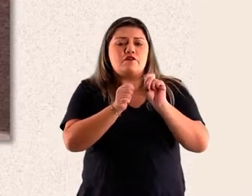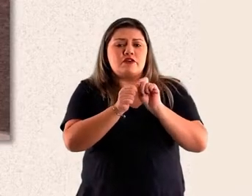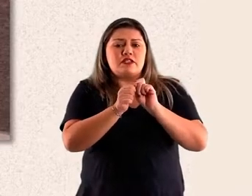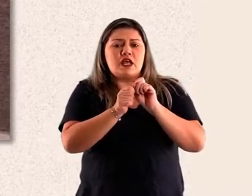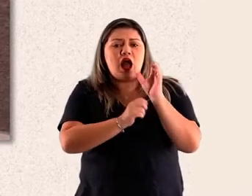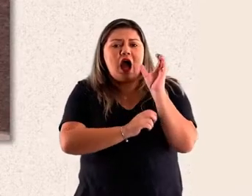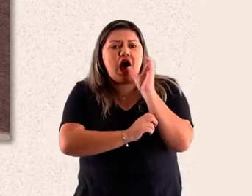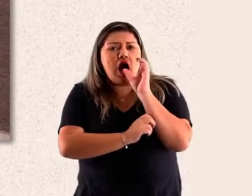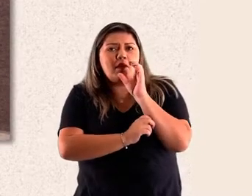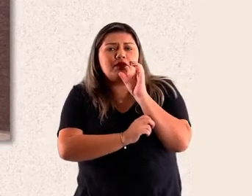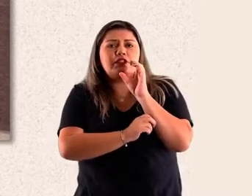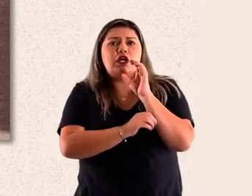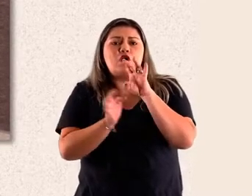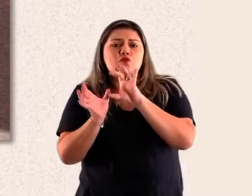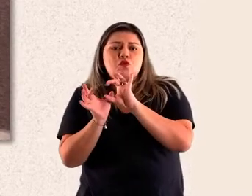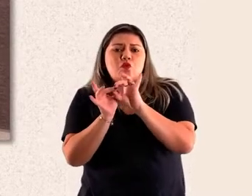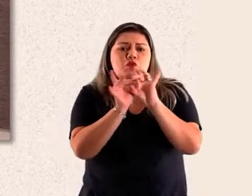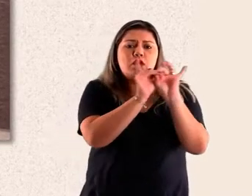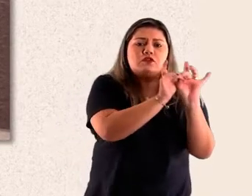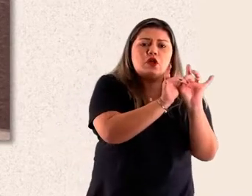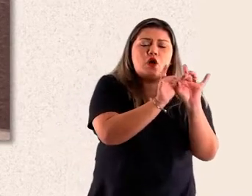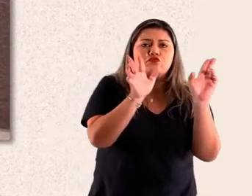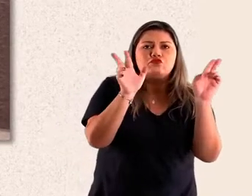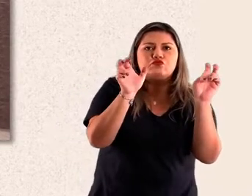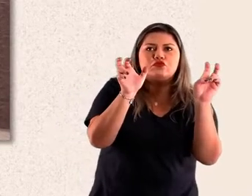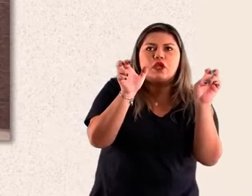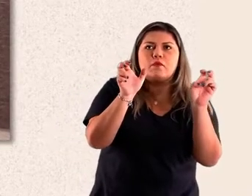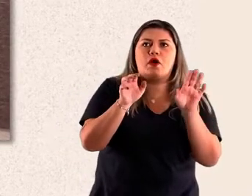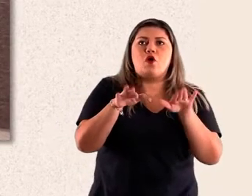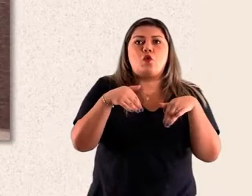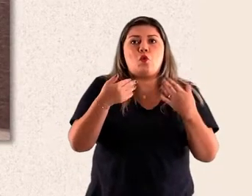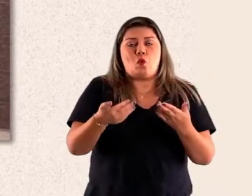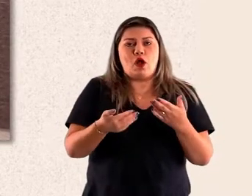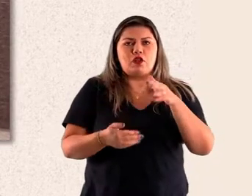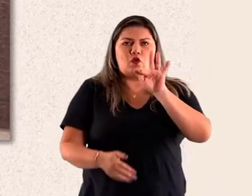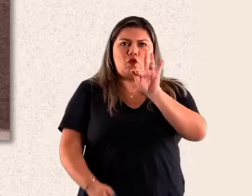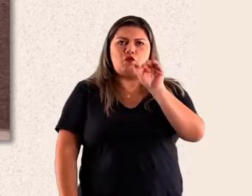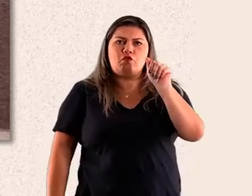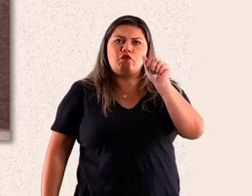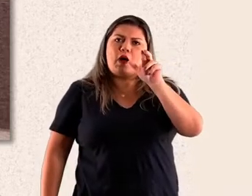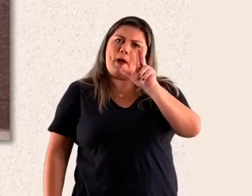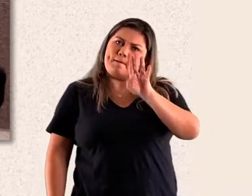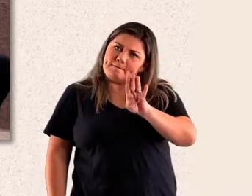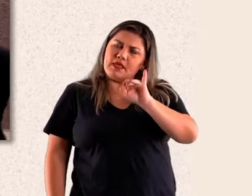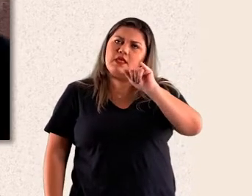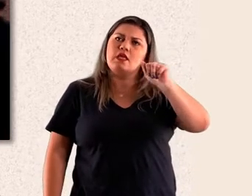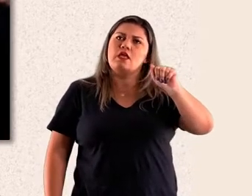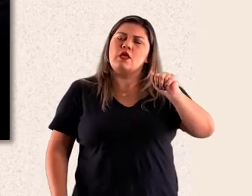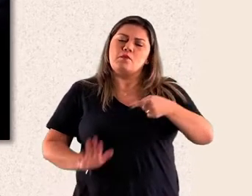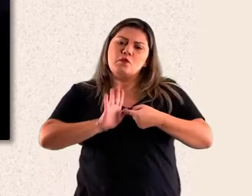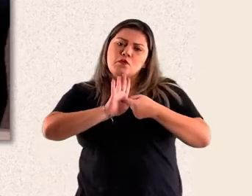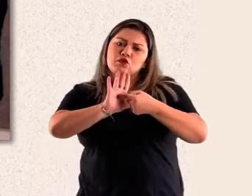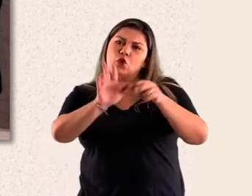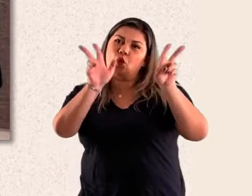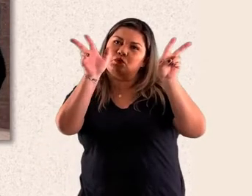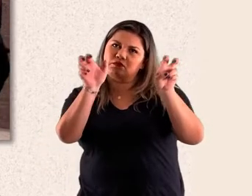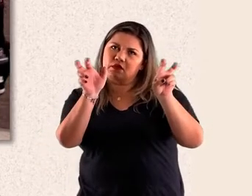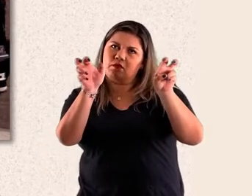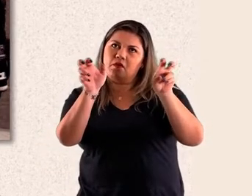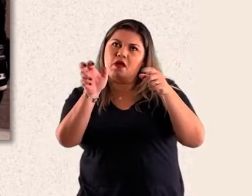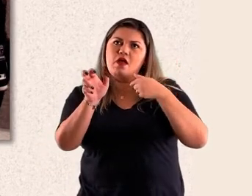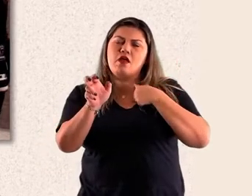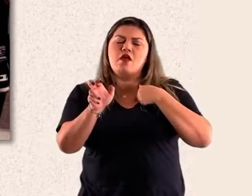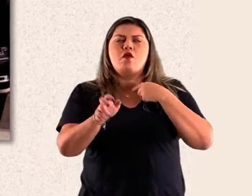tema é quando a Fabi me passou o tema da palestra da doutora eu